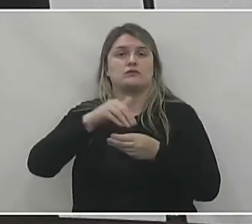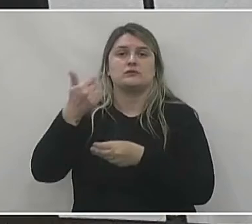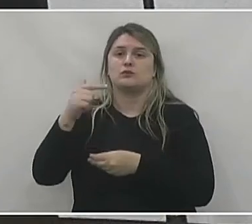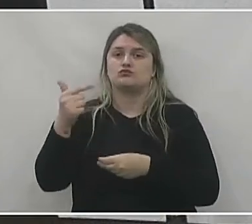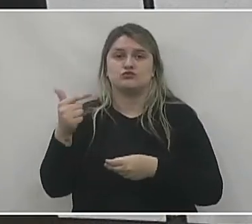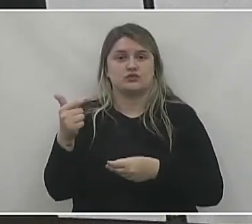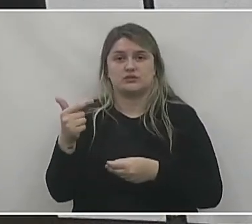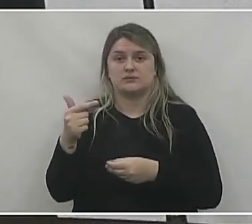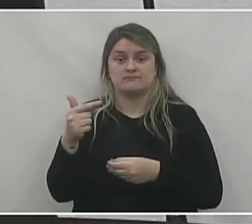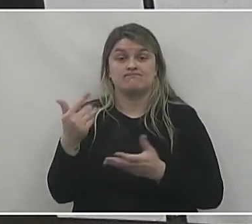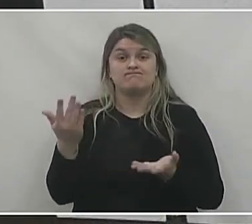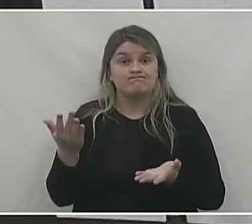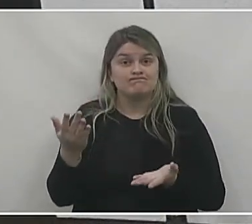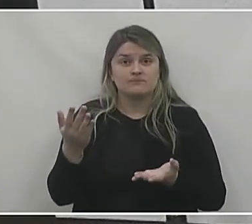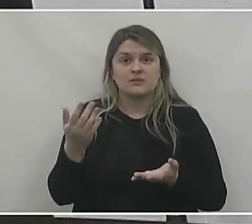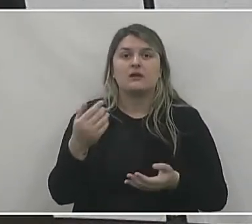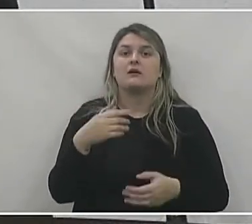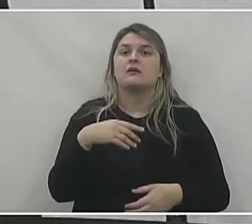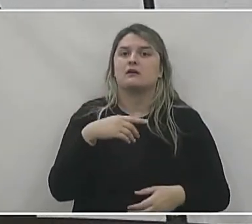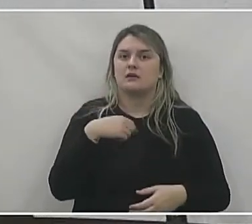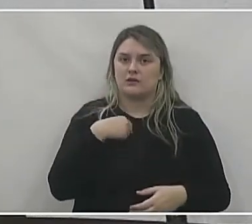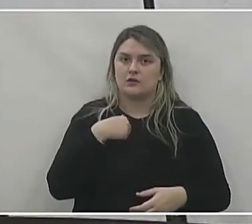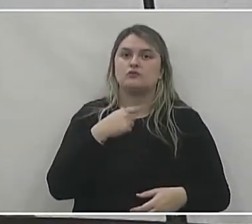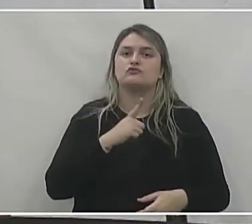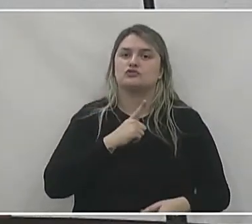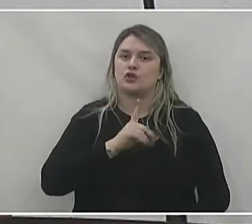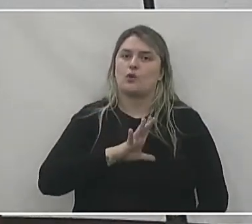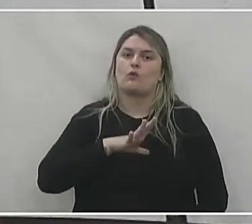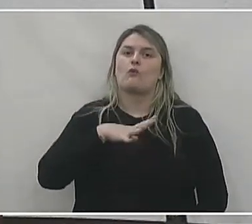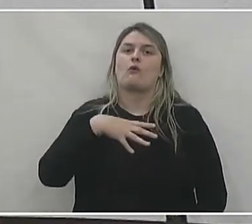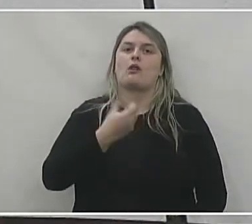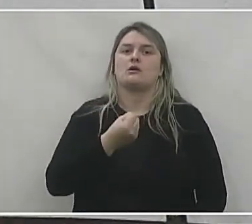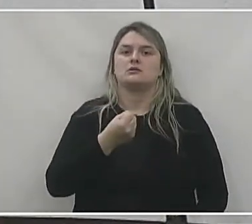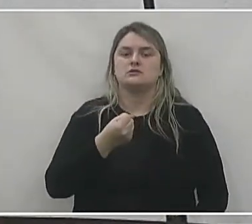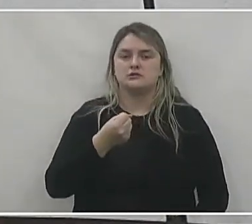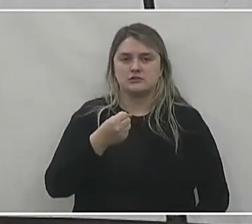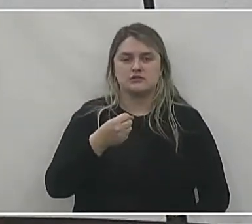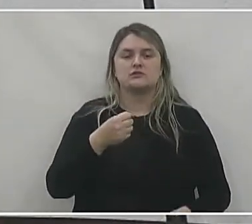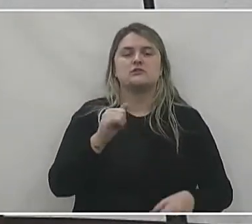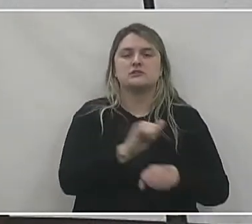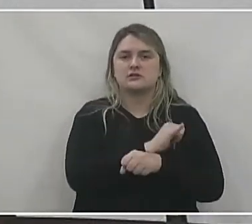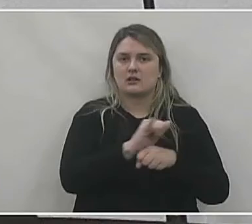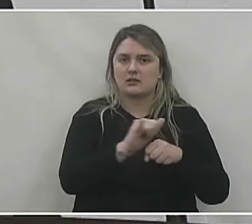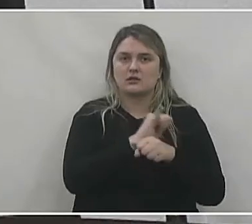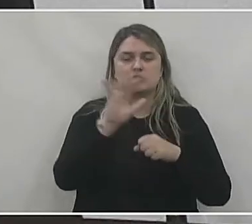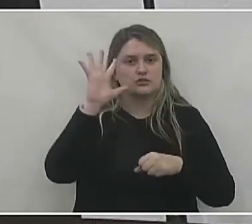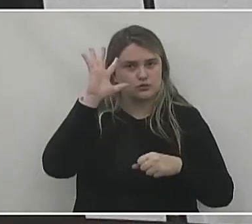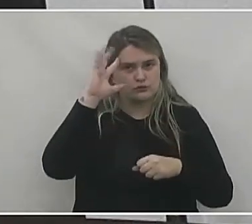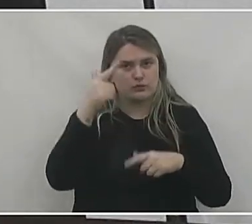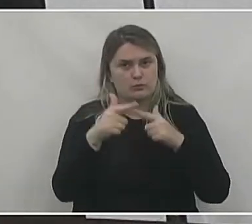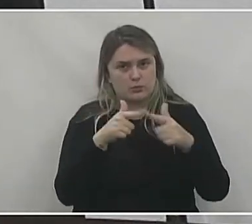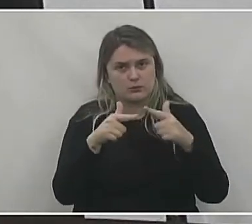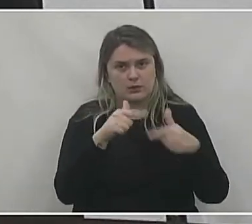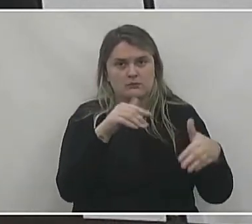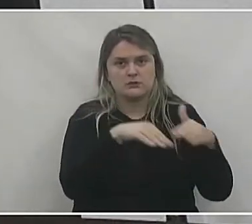voto. Mas vocês não tenham dúvida que eu teria coragem suficiente para tomar as medidas para resolver o